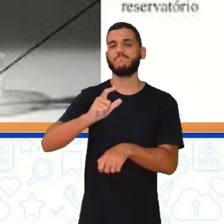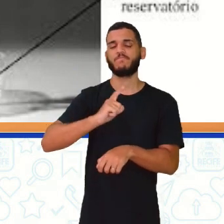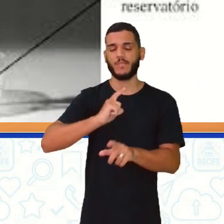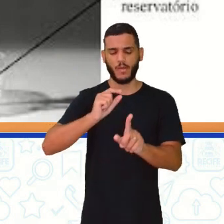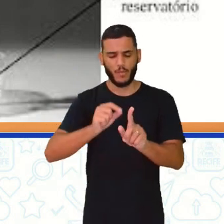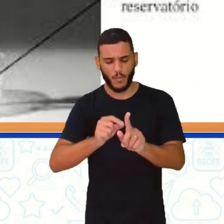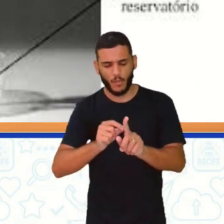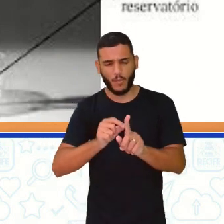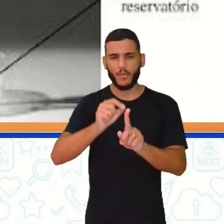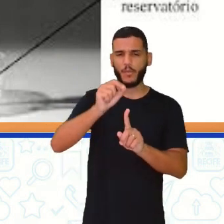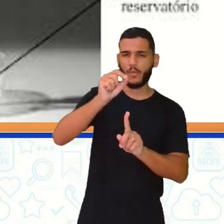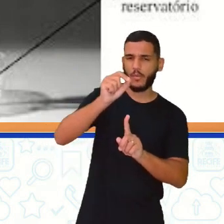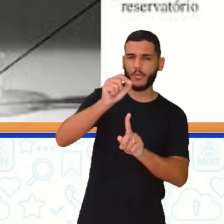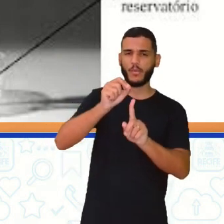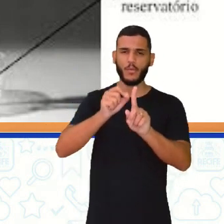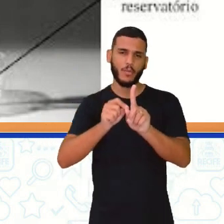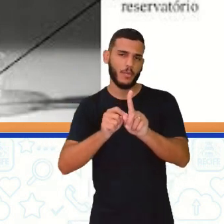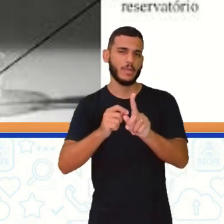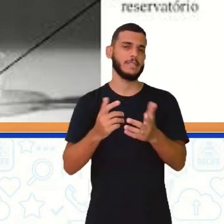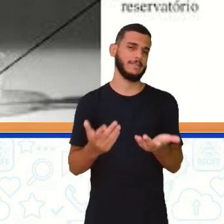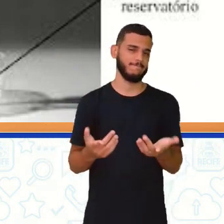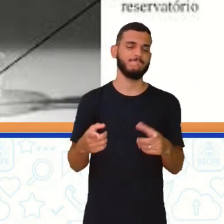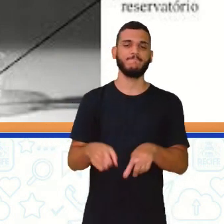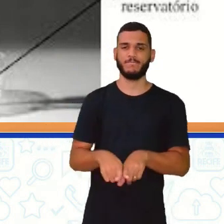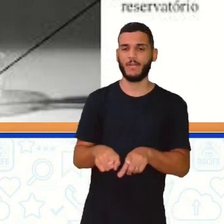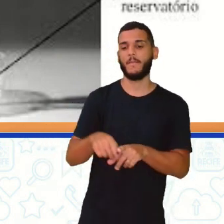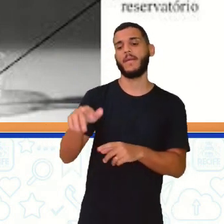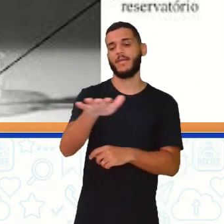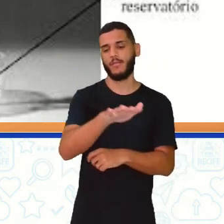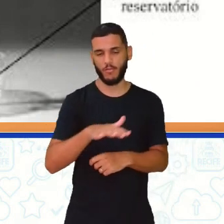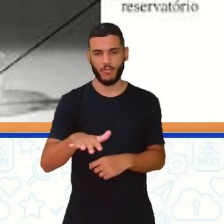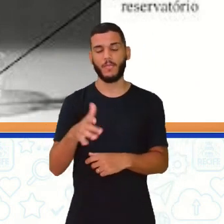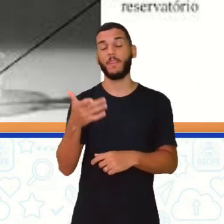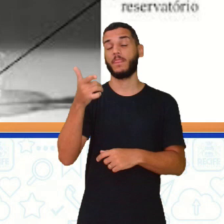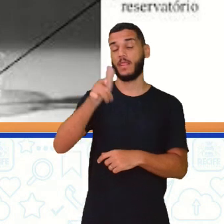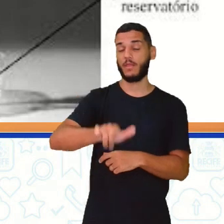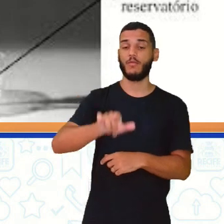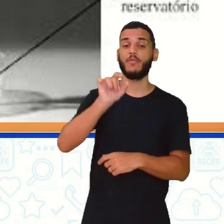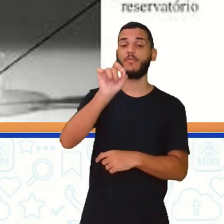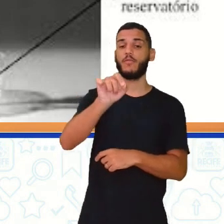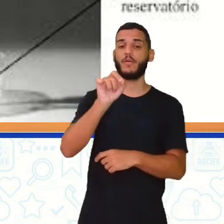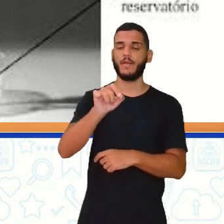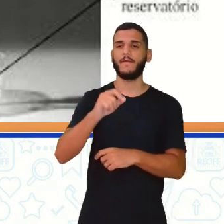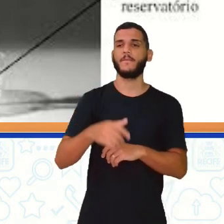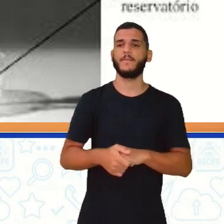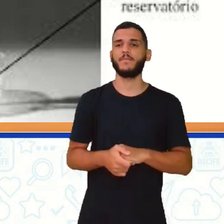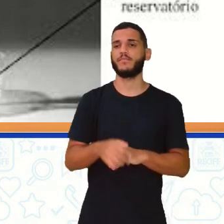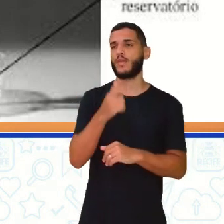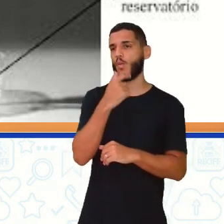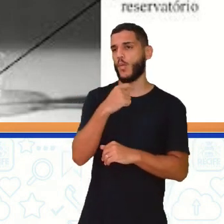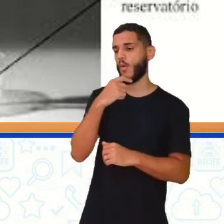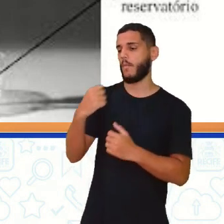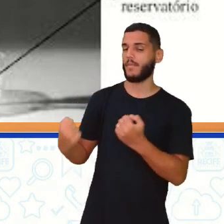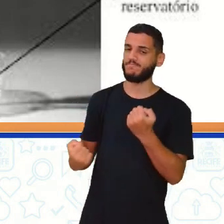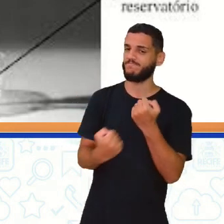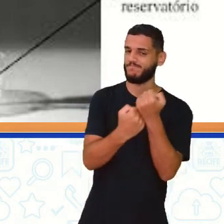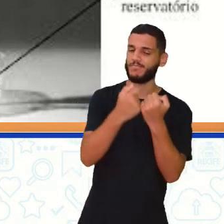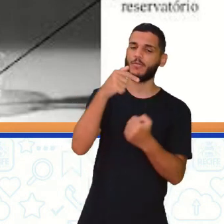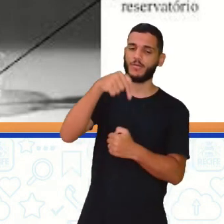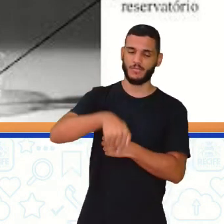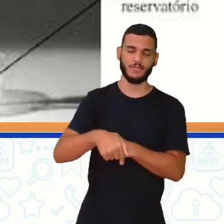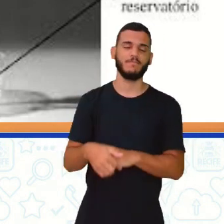aferir, medir a temperatura do ambiente. Então, mais uma vez, né, o nosso grande Galileu